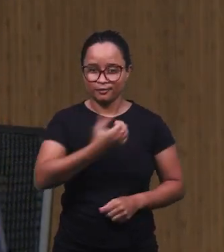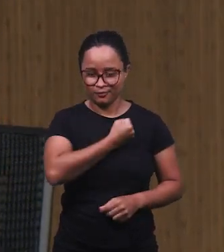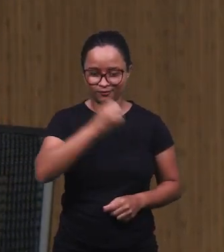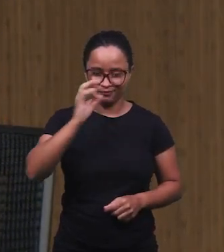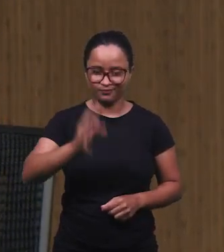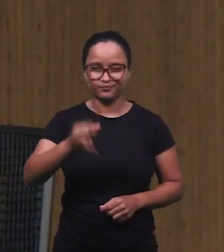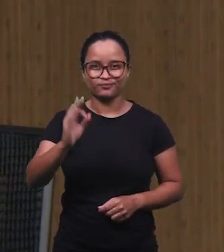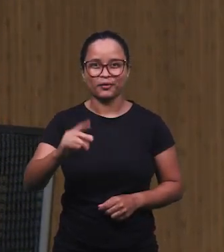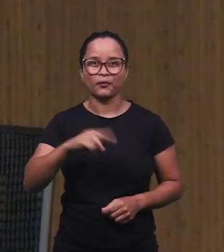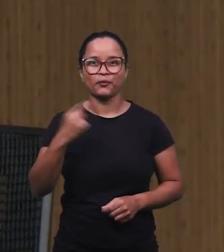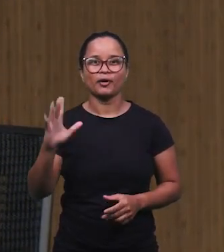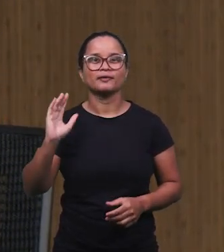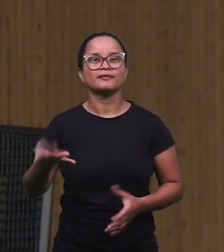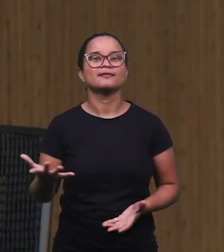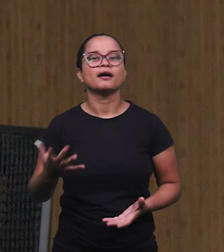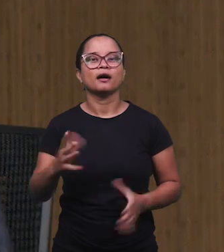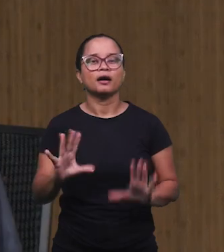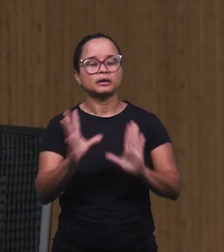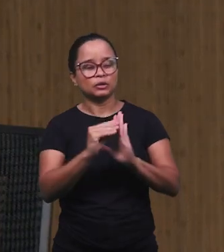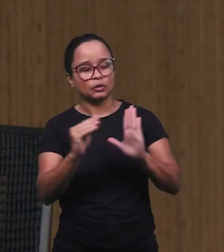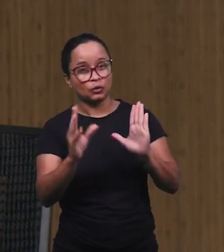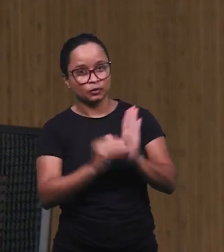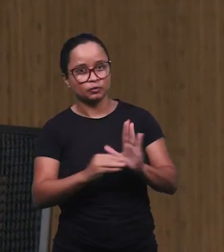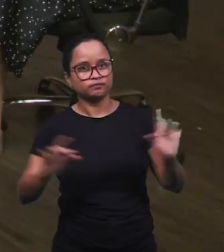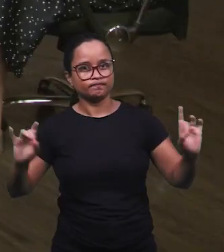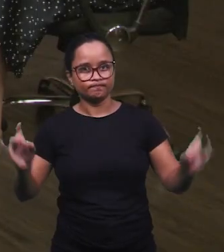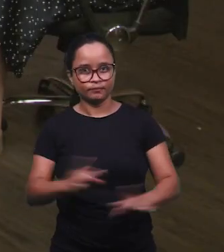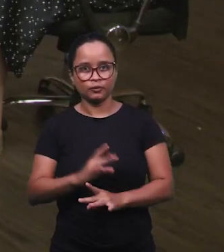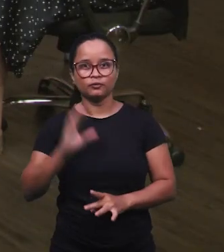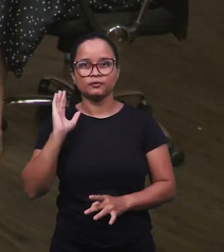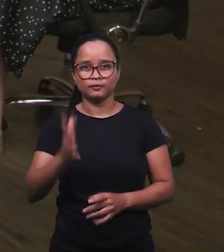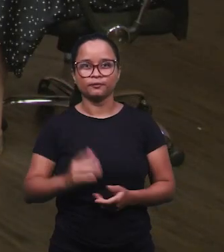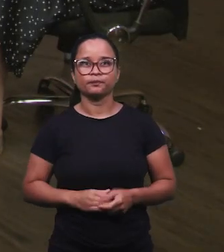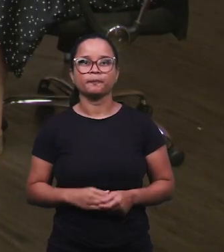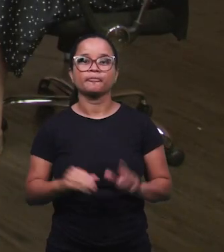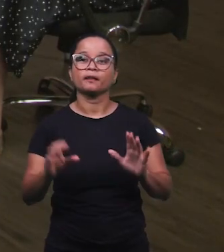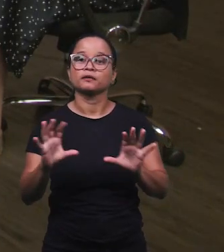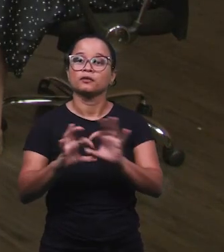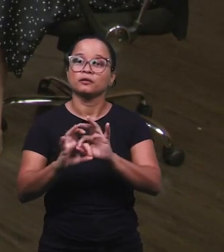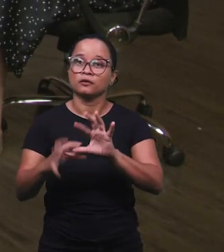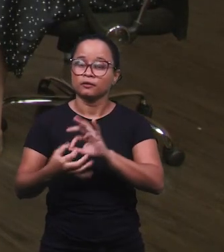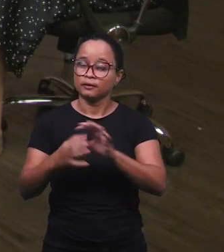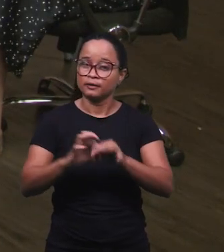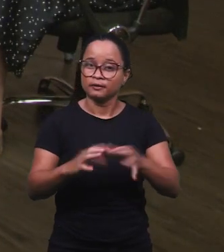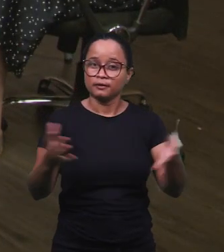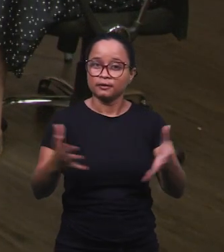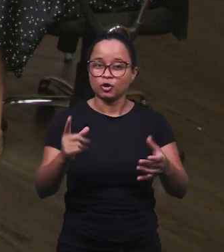né? Nós já temos esse conteúdo preparado. E assim, só trazendo um contexto também que